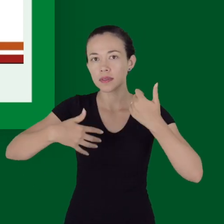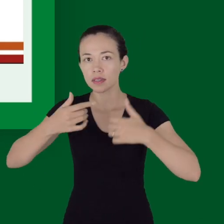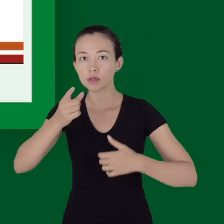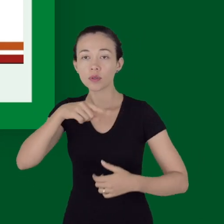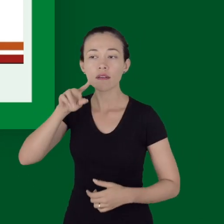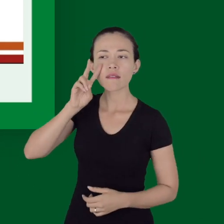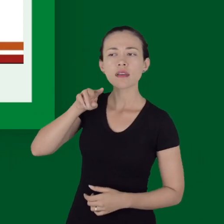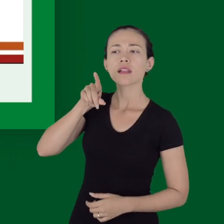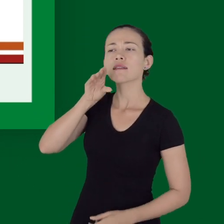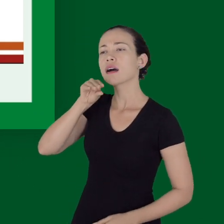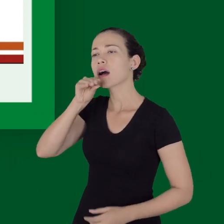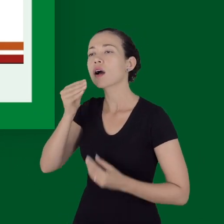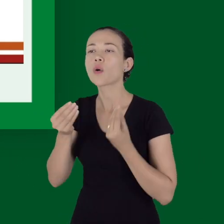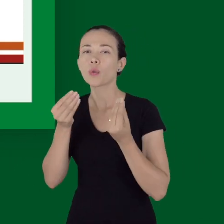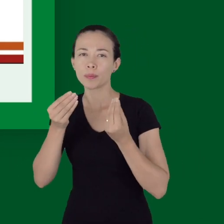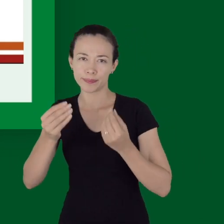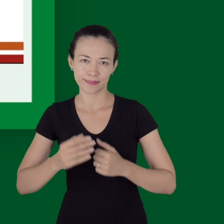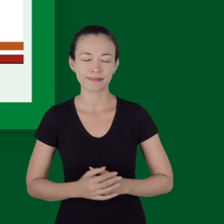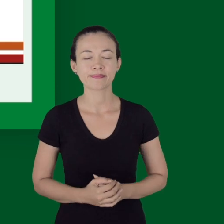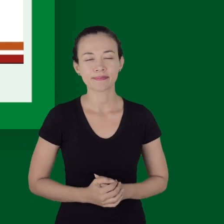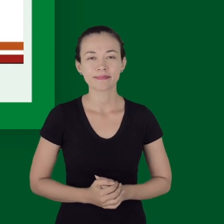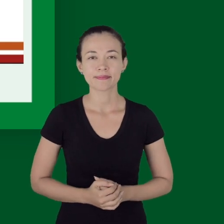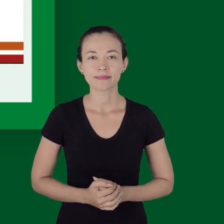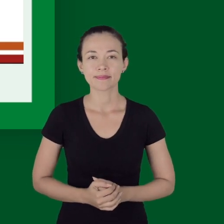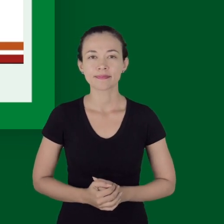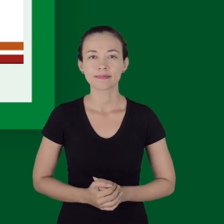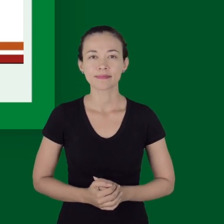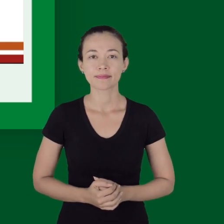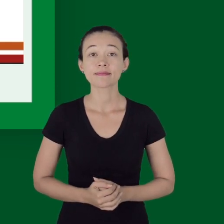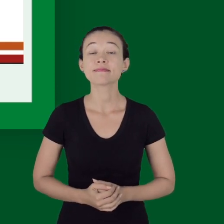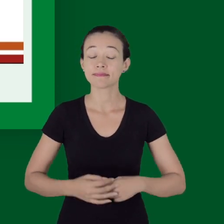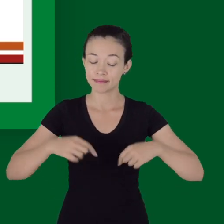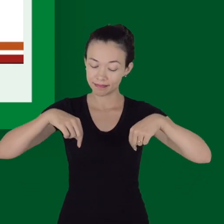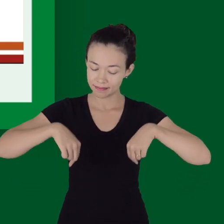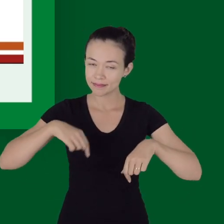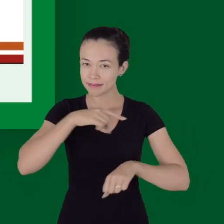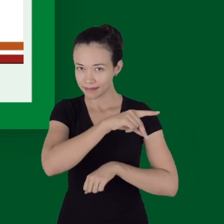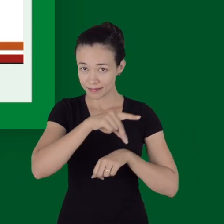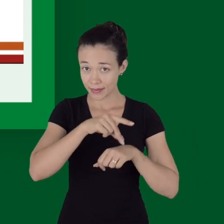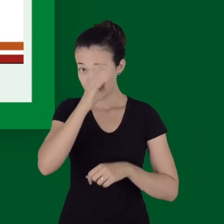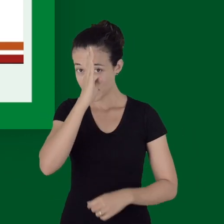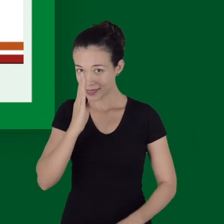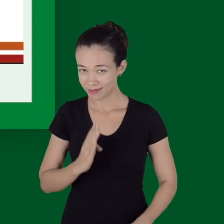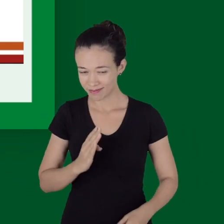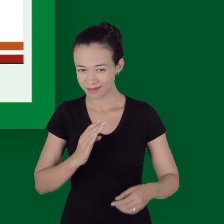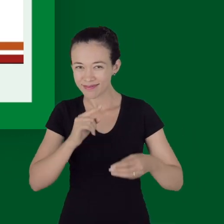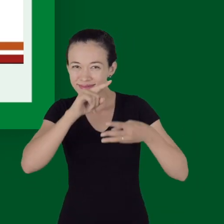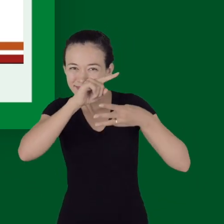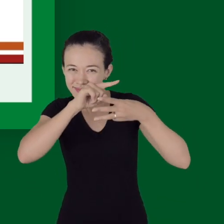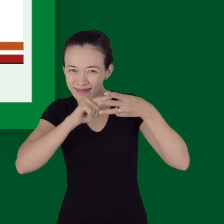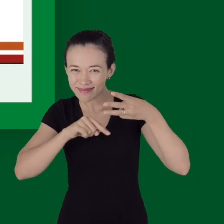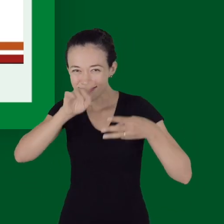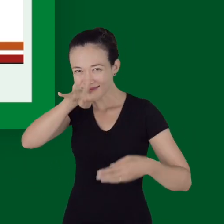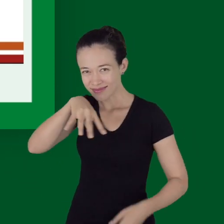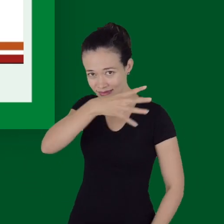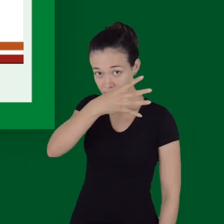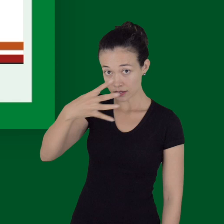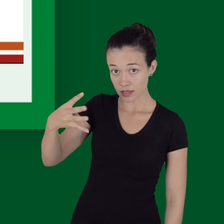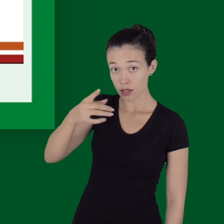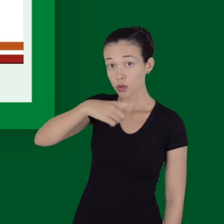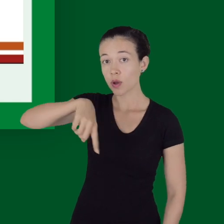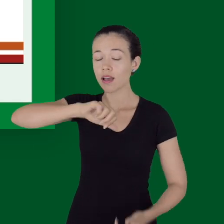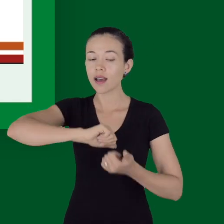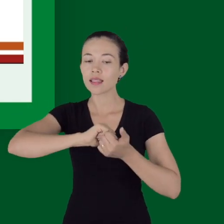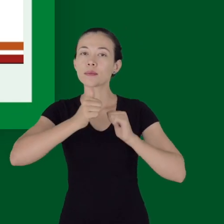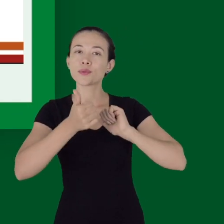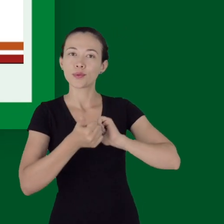a gente avalia como está aquela fala. Aqui no Brasil, né, a gente adaptou essa escala de Cincinnati para